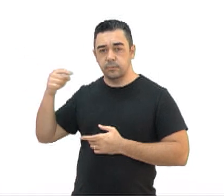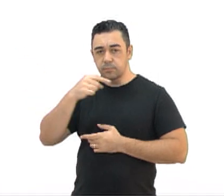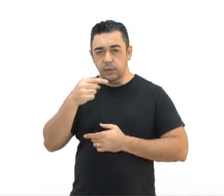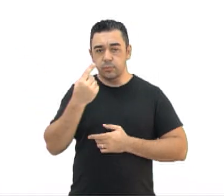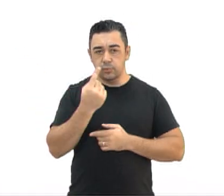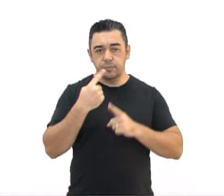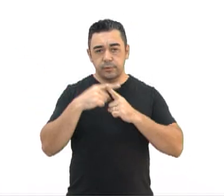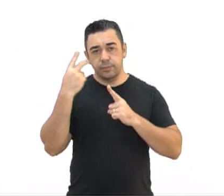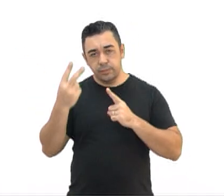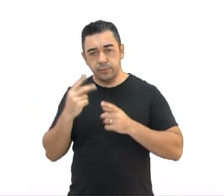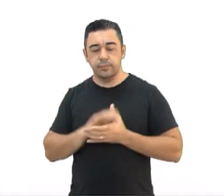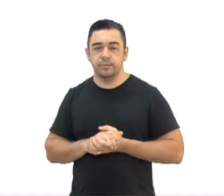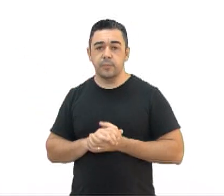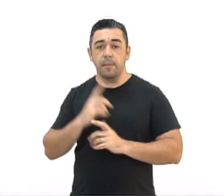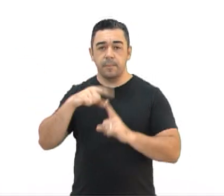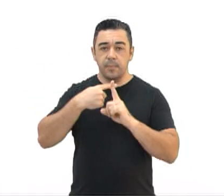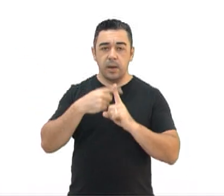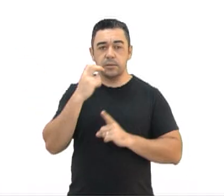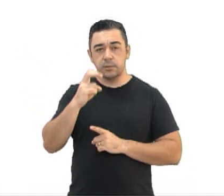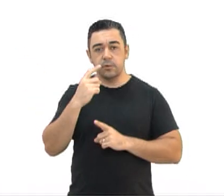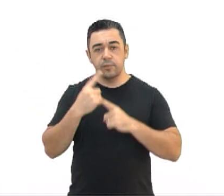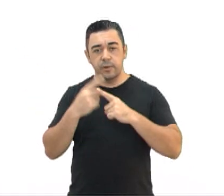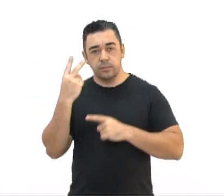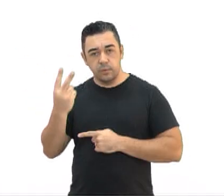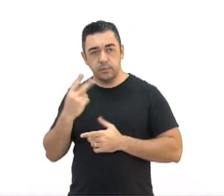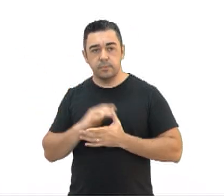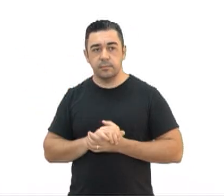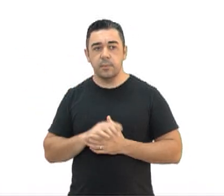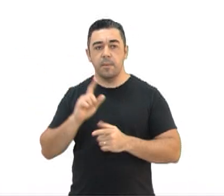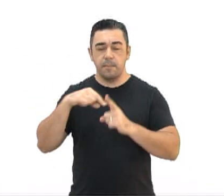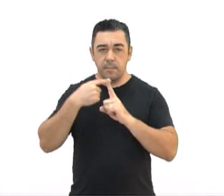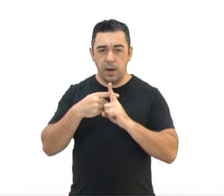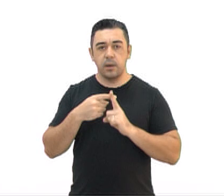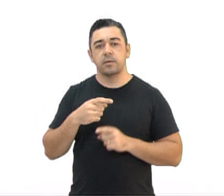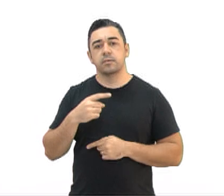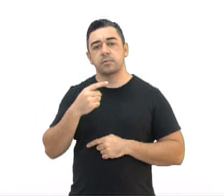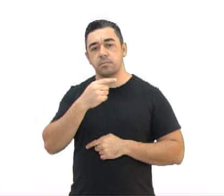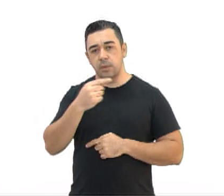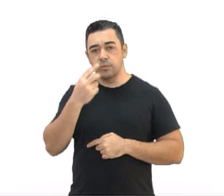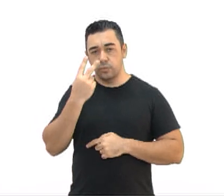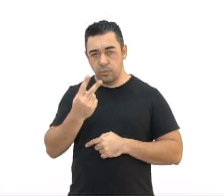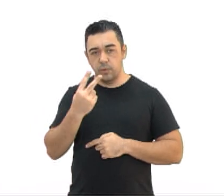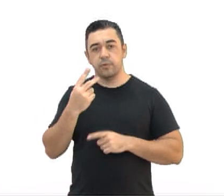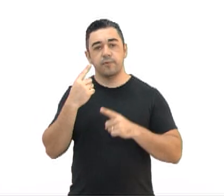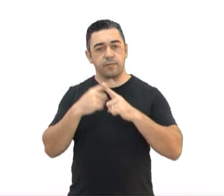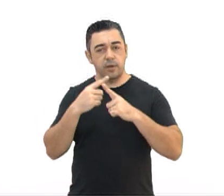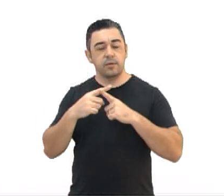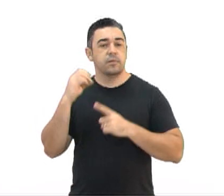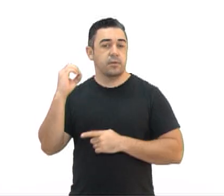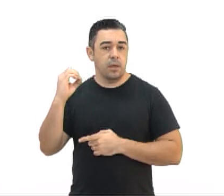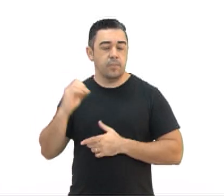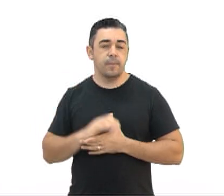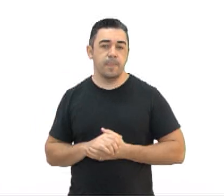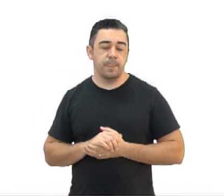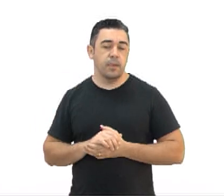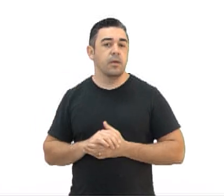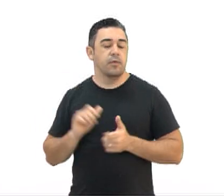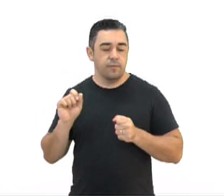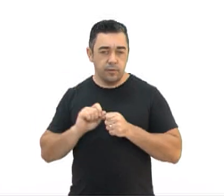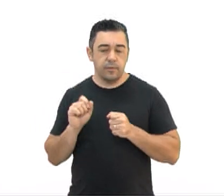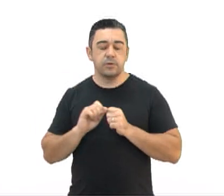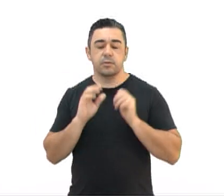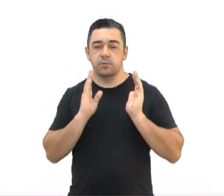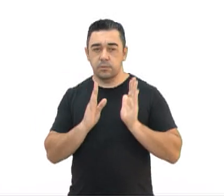certo? Mais 5 vezes 2, mais menos 2 vezes o 0, e assim